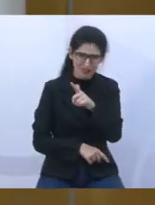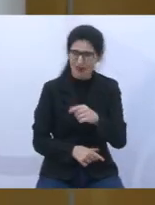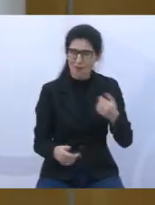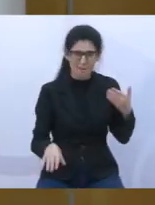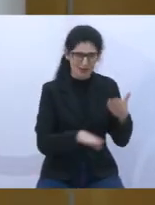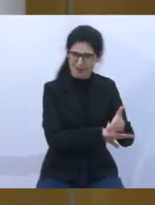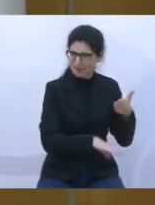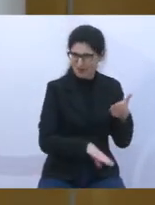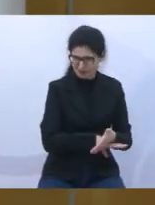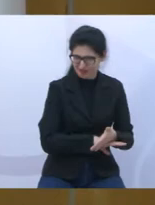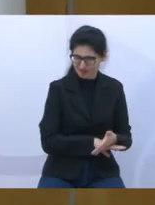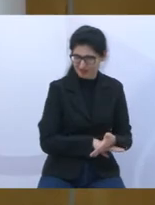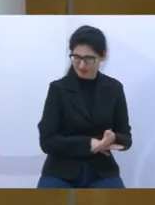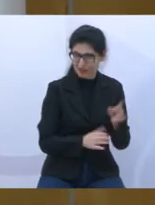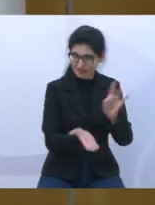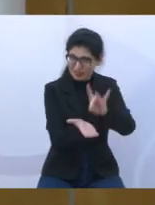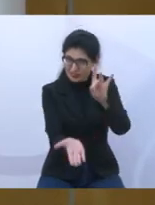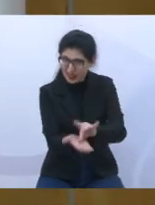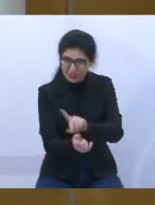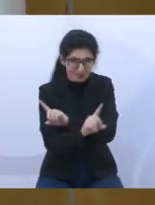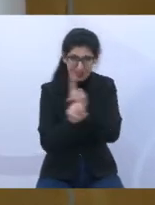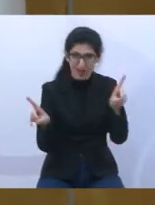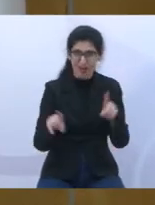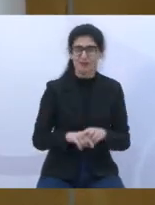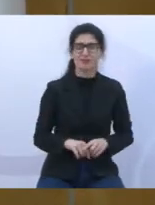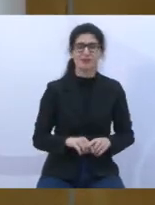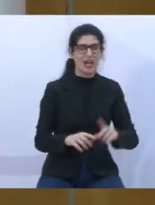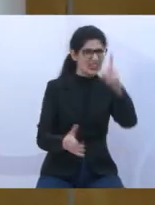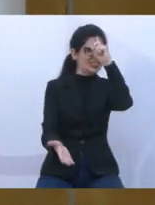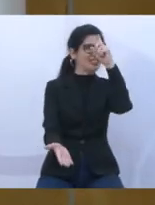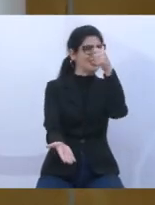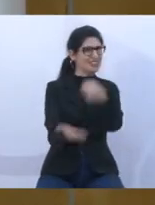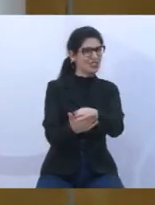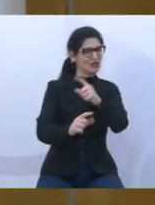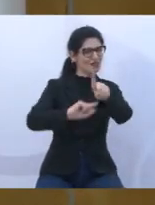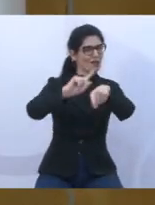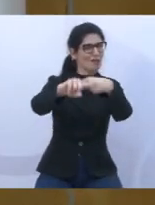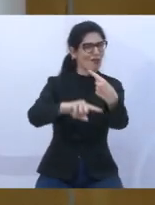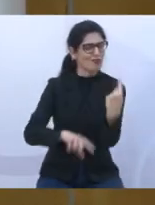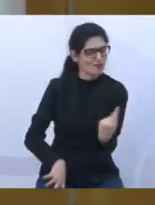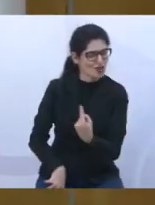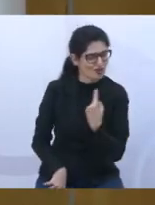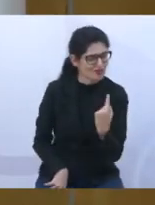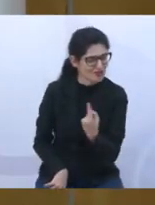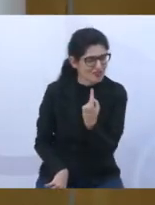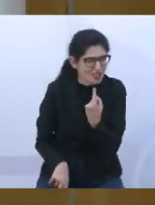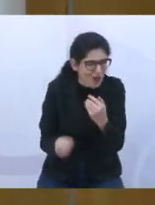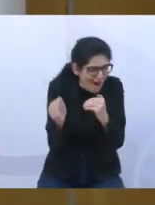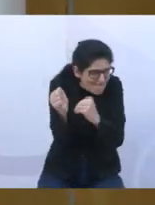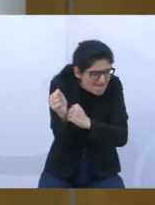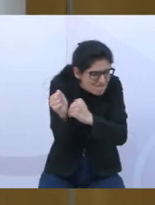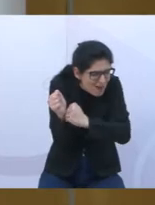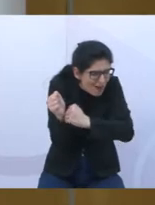dentro do orçamento e aí eles tomam as decisões que eles querem tomar